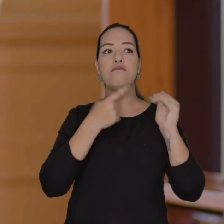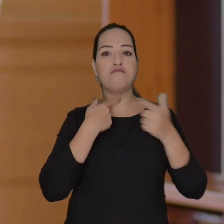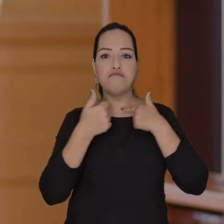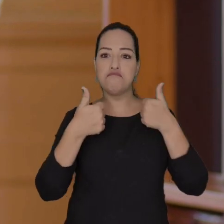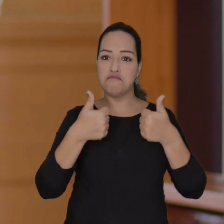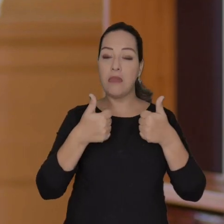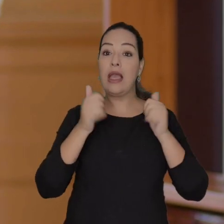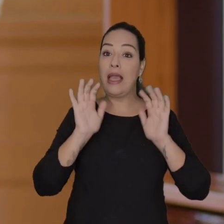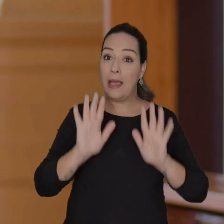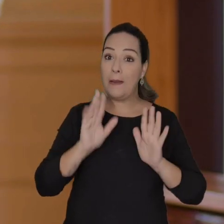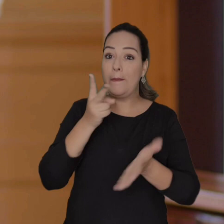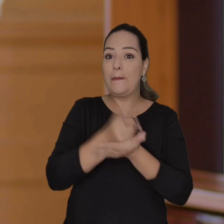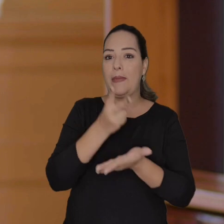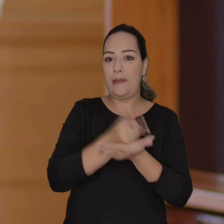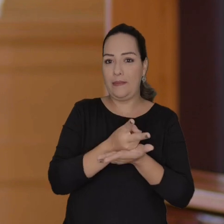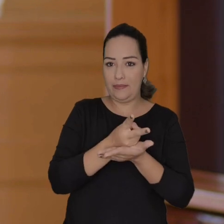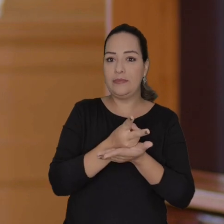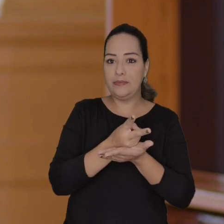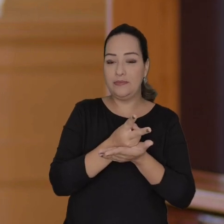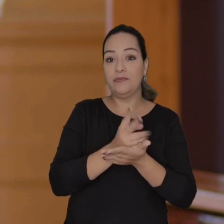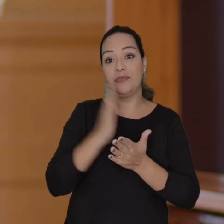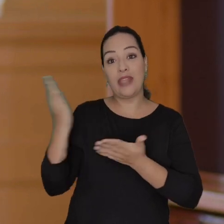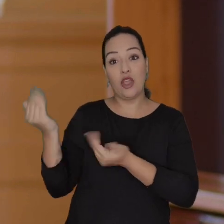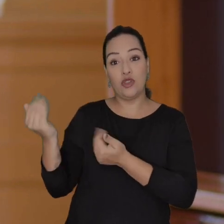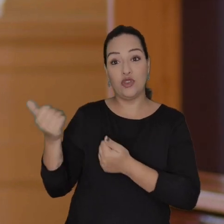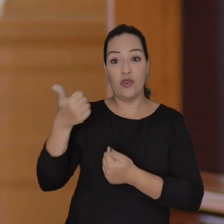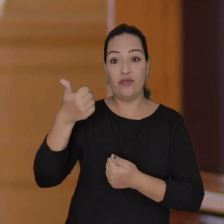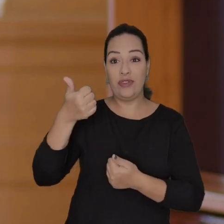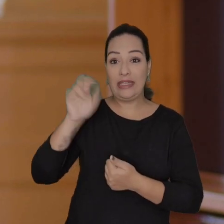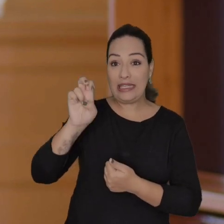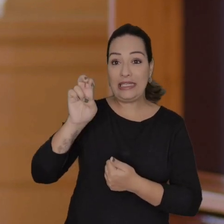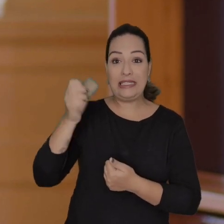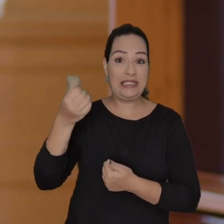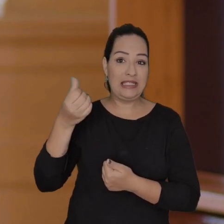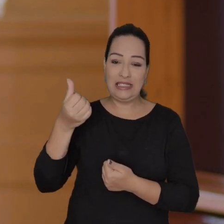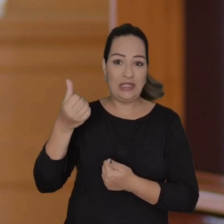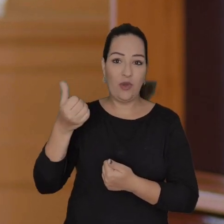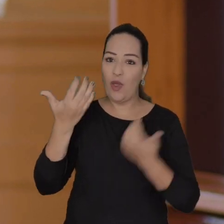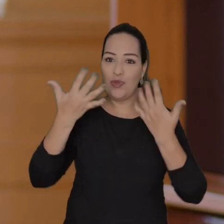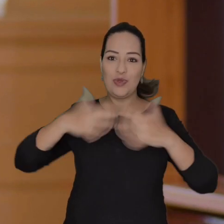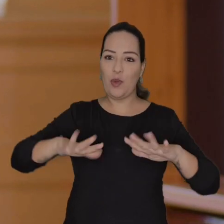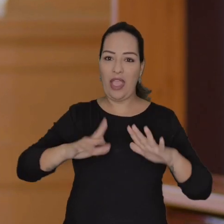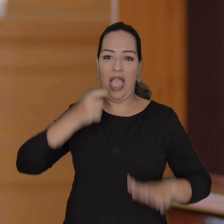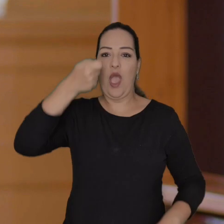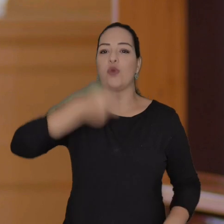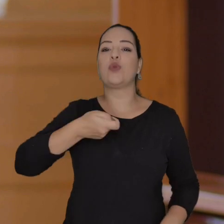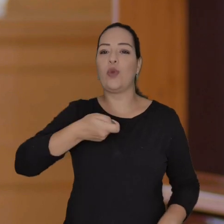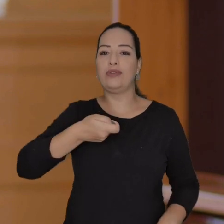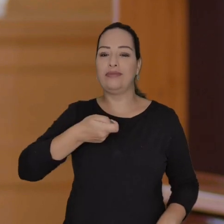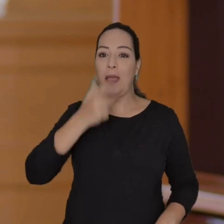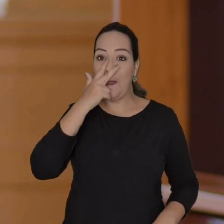autoridade almejada, ainda permanece. Já o jovem de 15, 16 anos não está mais interessado